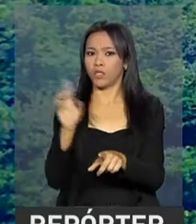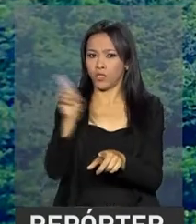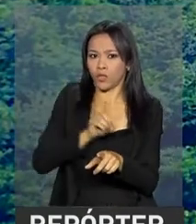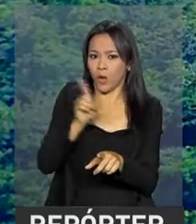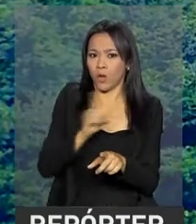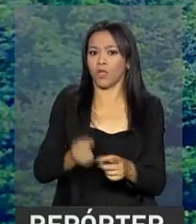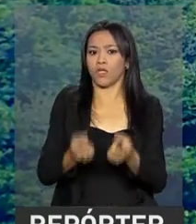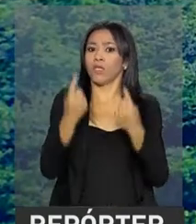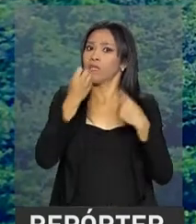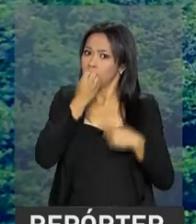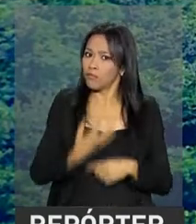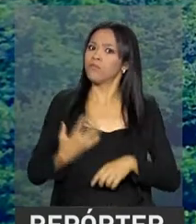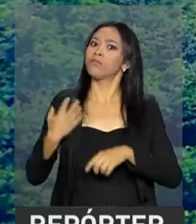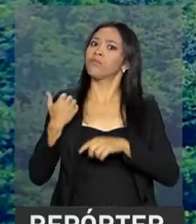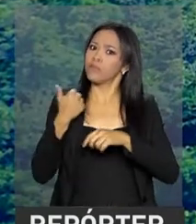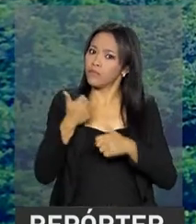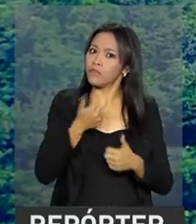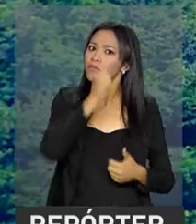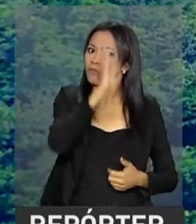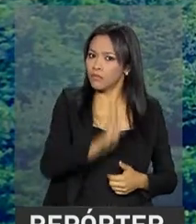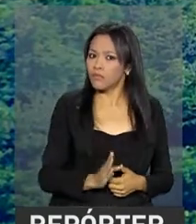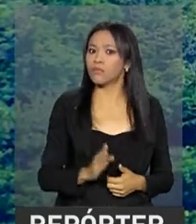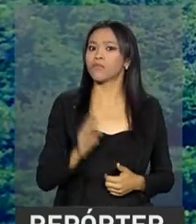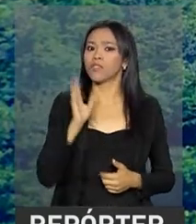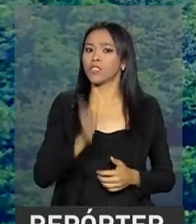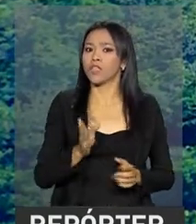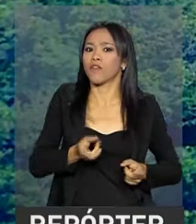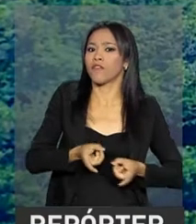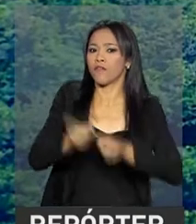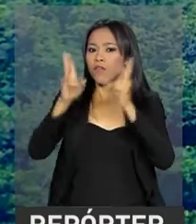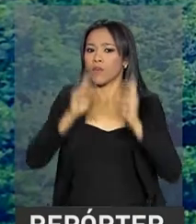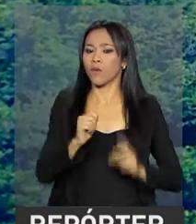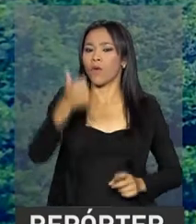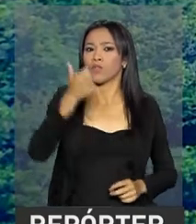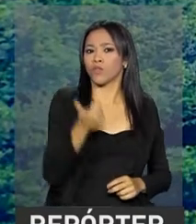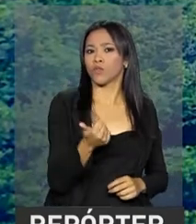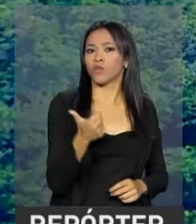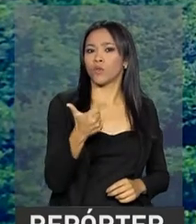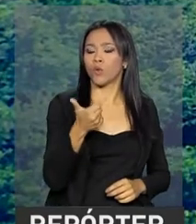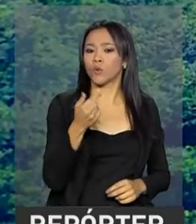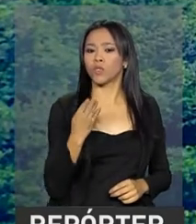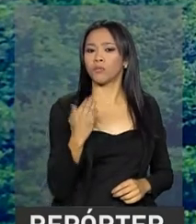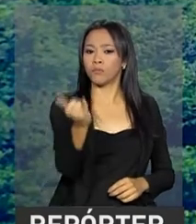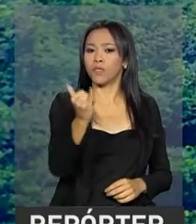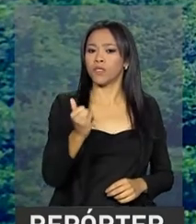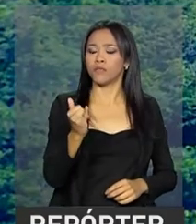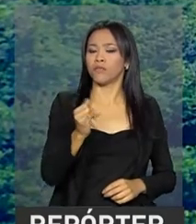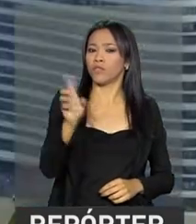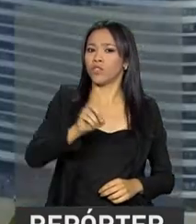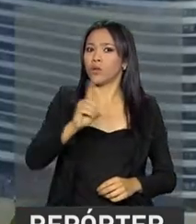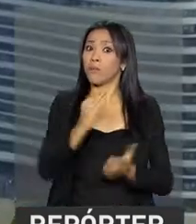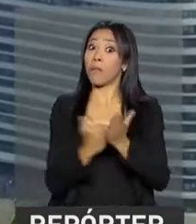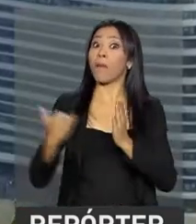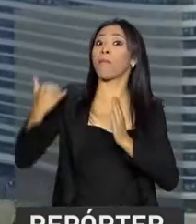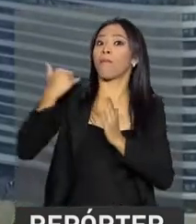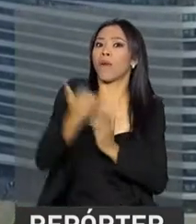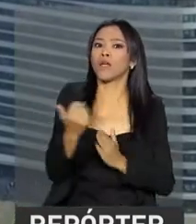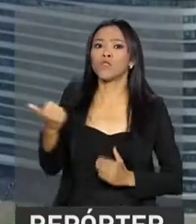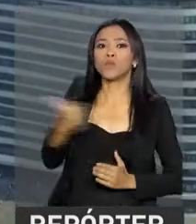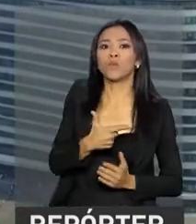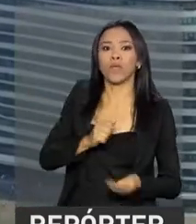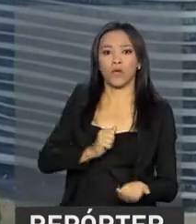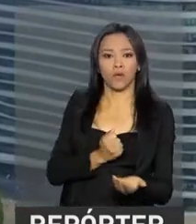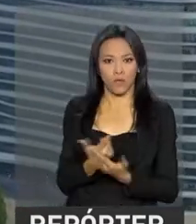o saldo é positivo para o Brasil, que vendeu quase US$ 12 bilhões a mais do que comprou. Mas as